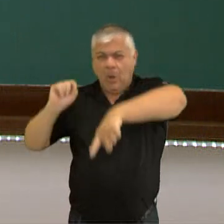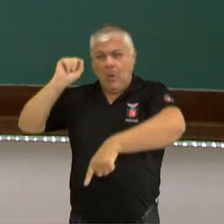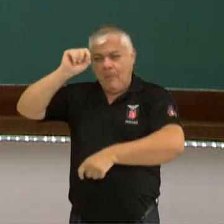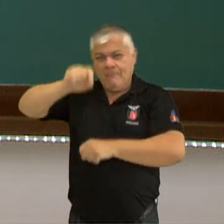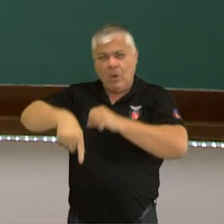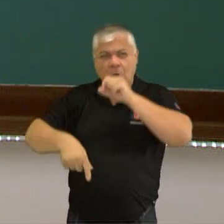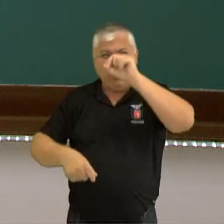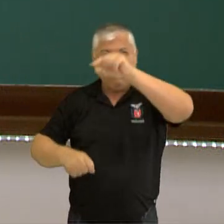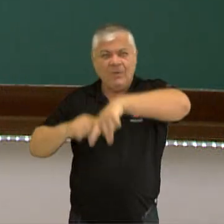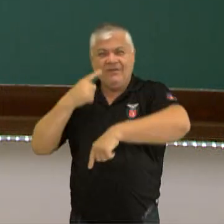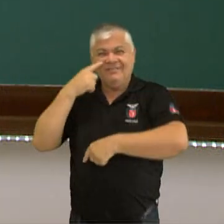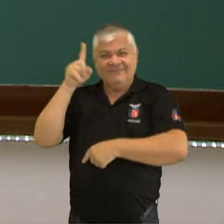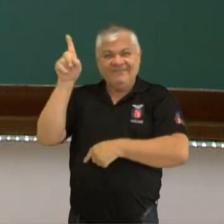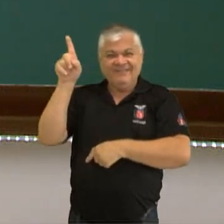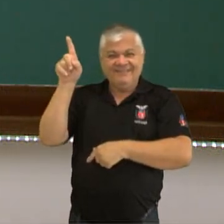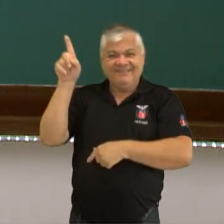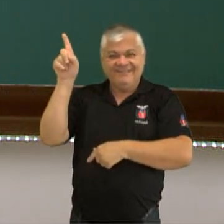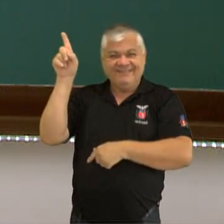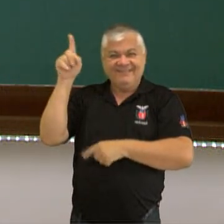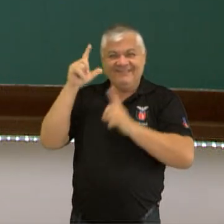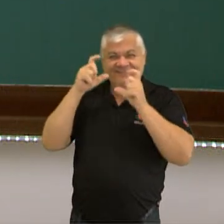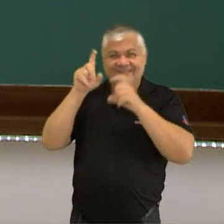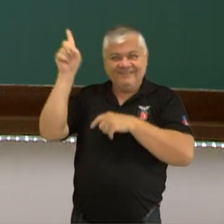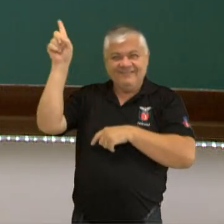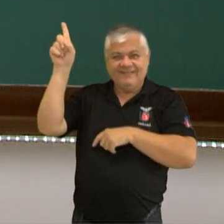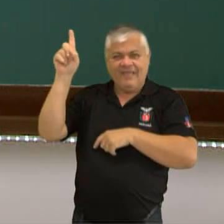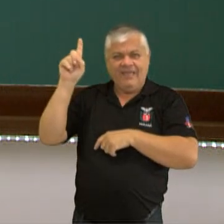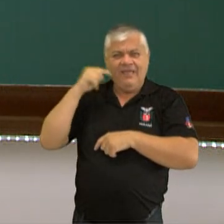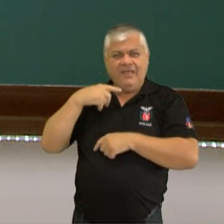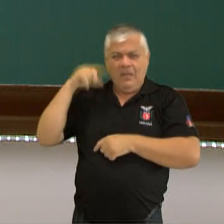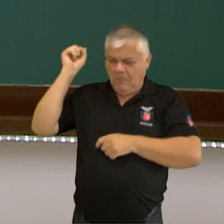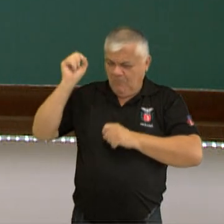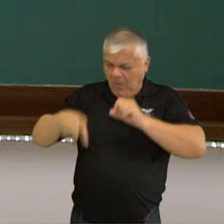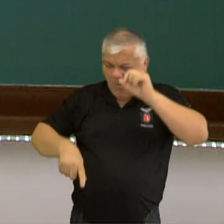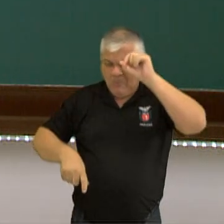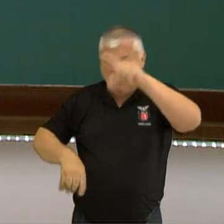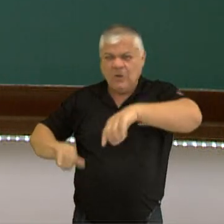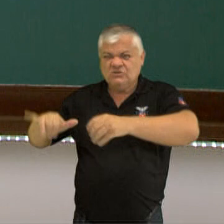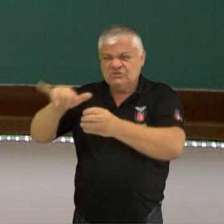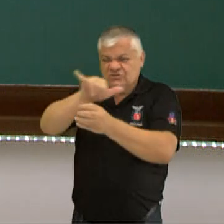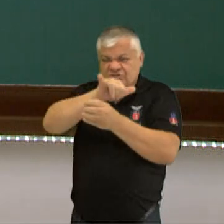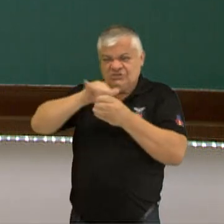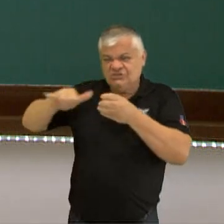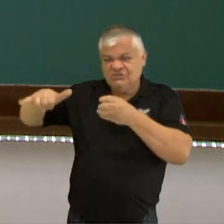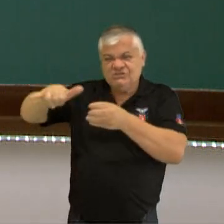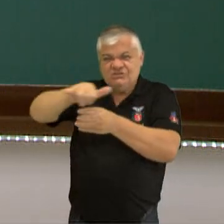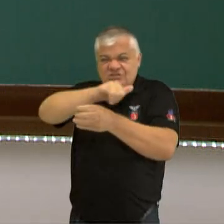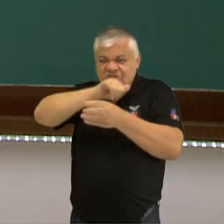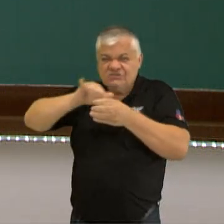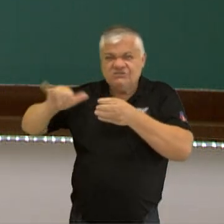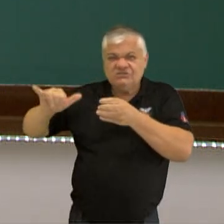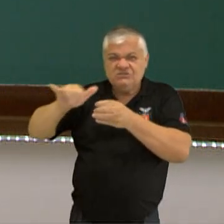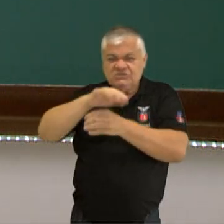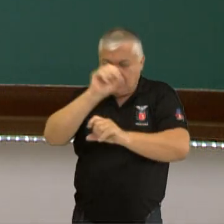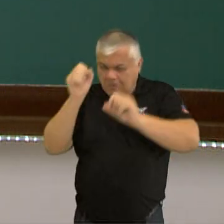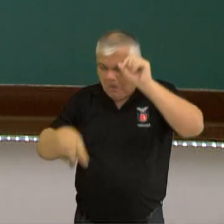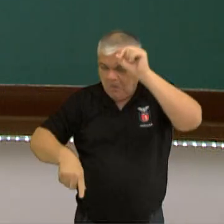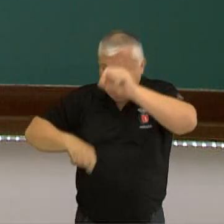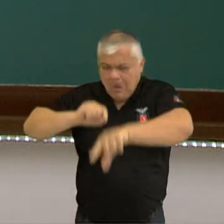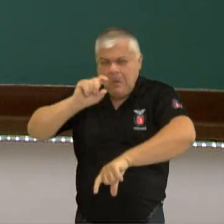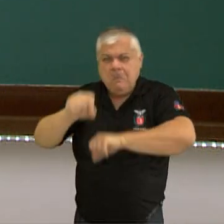Constantemente, olhem essa imagem que eu trago para vocês, é uma representação de como era o planeta. Então, constantemente